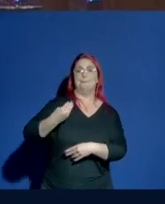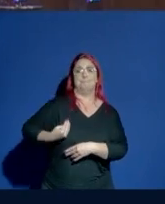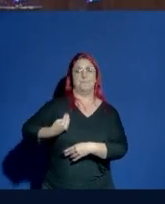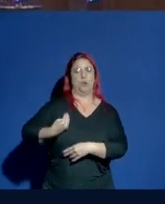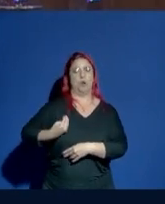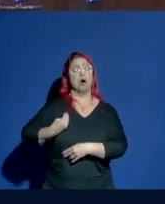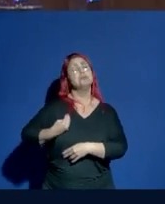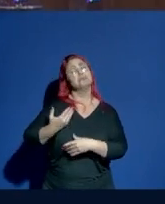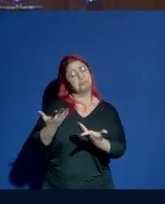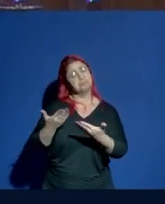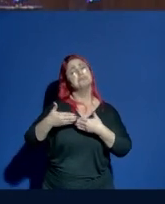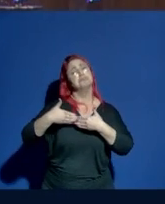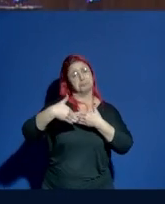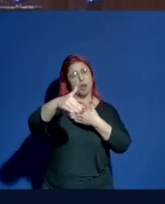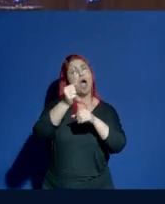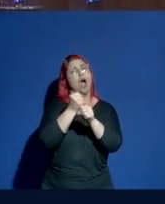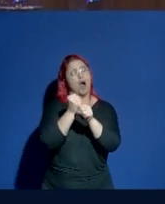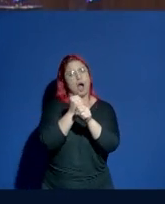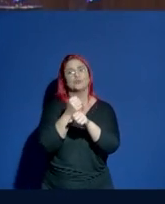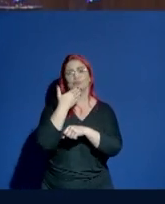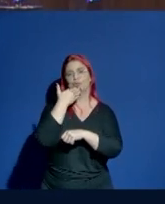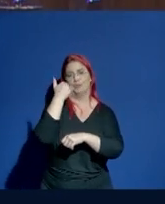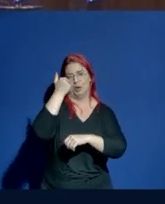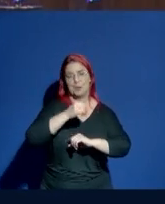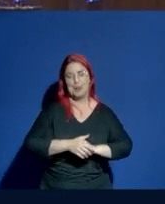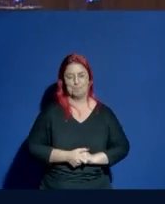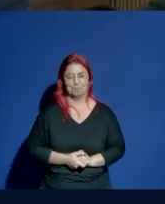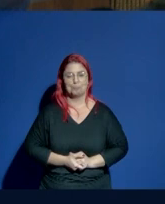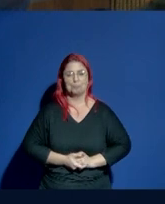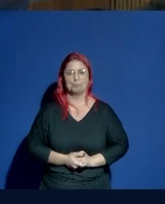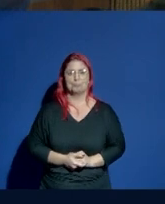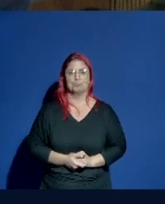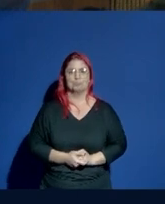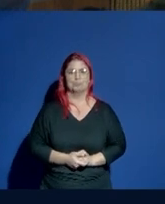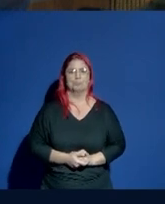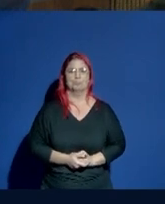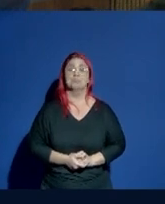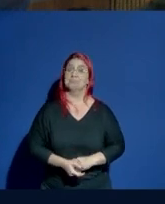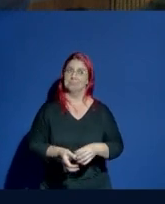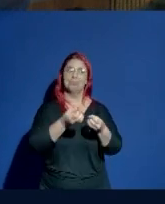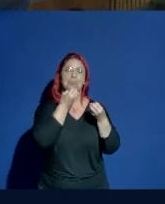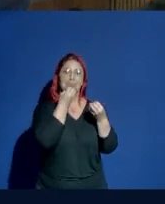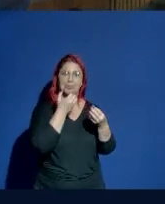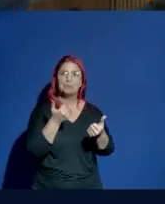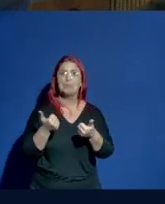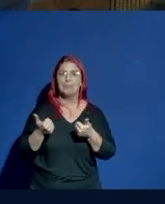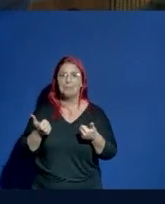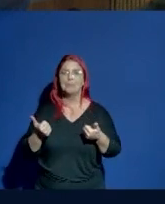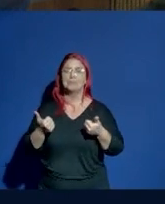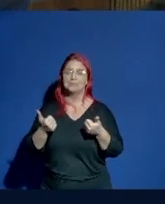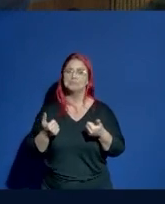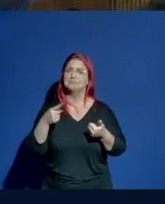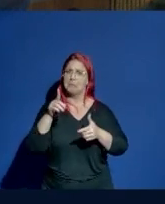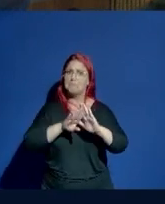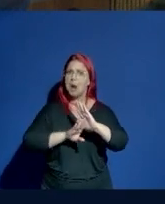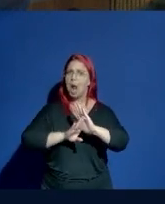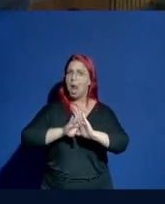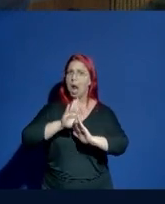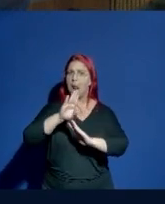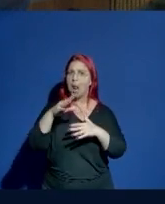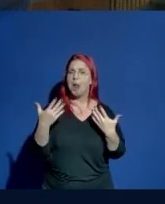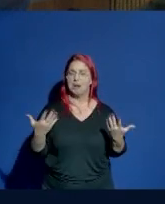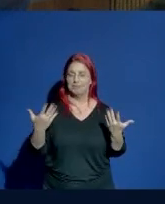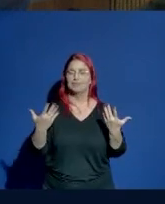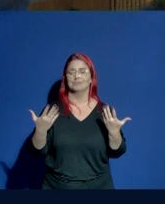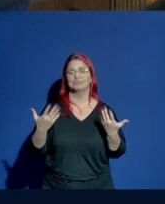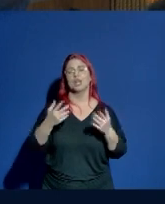a gente acredita que vai continuar dessa forma, Diego. Muito bom. Realmente, o crescimento ele é muito forte. No dia a dia